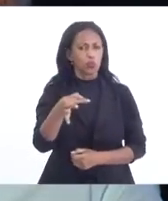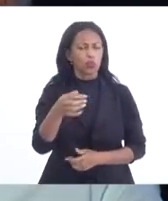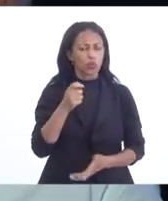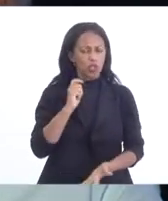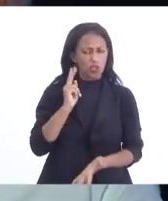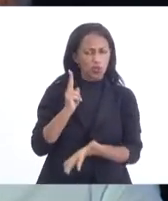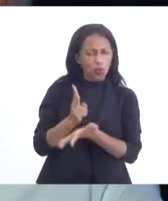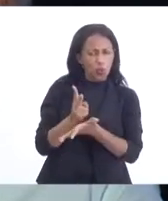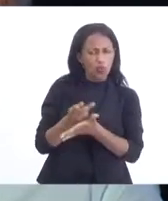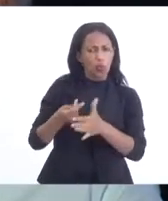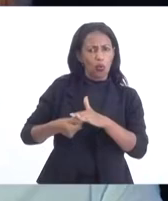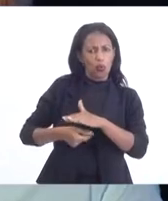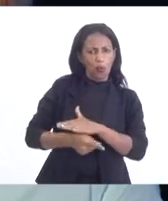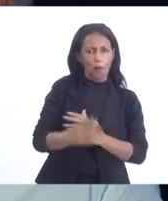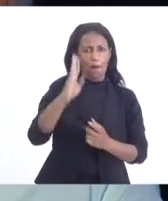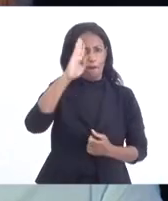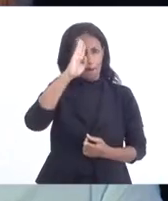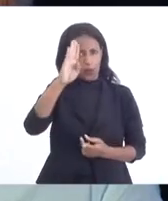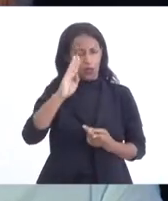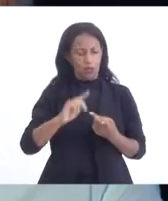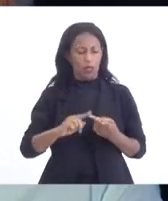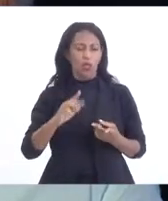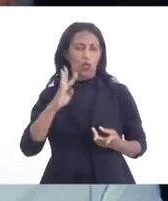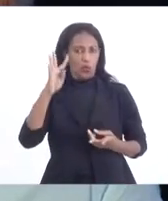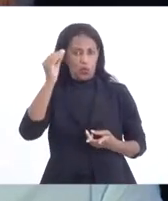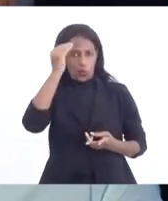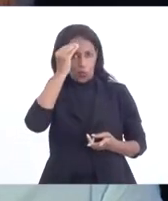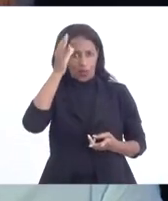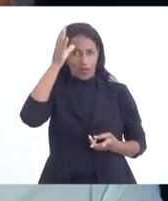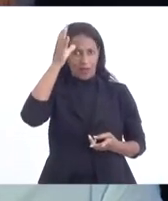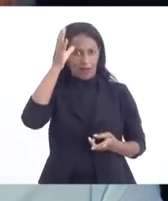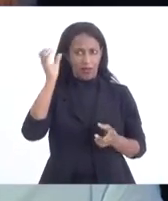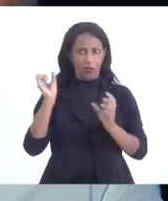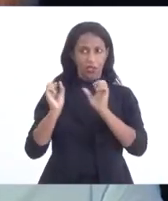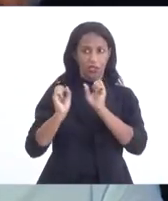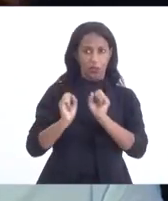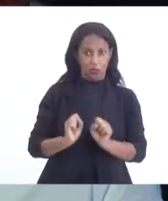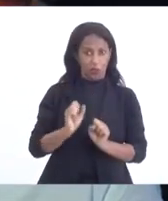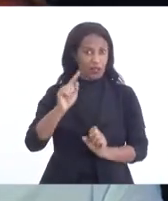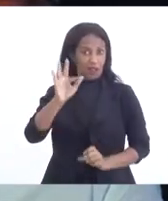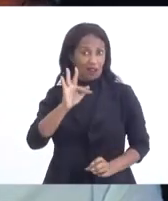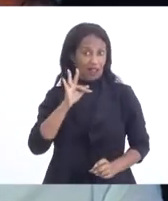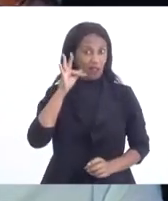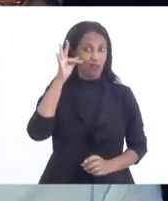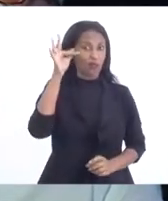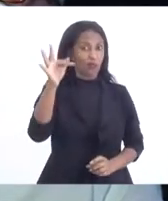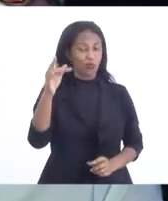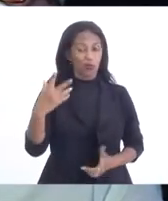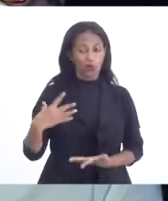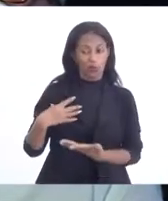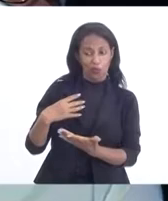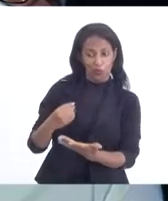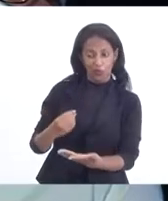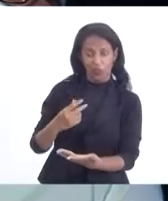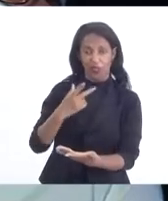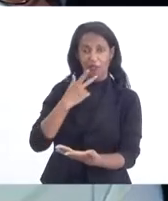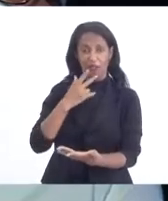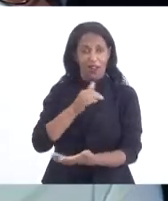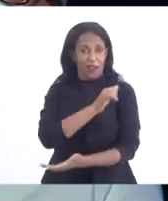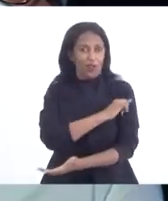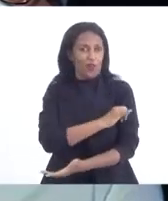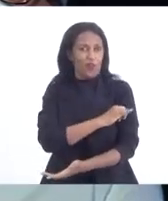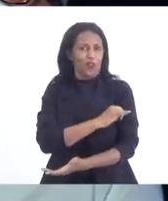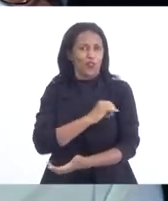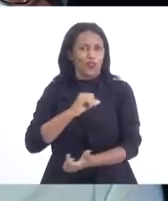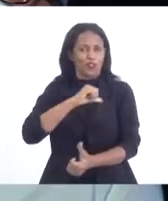mantiver investimento, prioridade e conhecimento, a gente possa dizer lá na frente, ou os nossos filhos dizerem, que o Rio de Janeiro